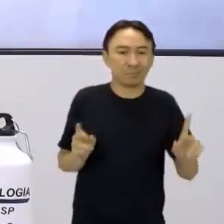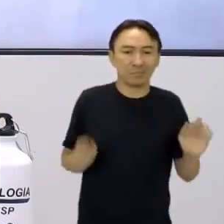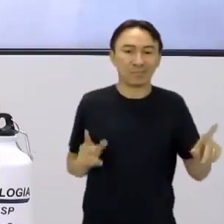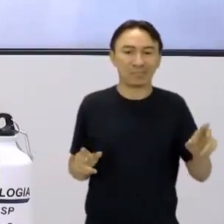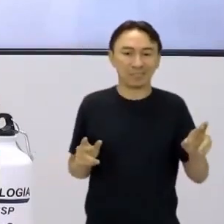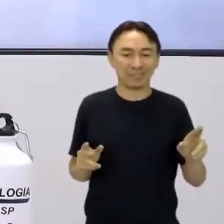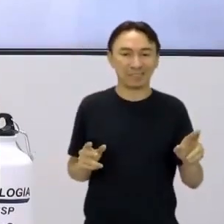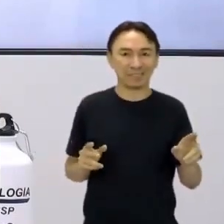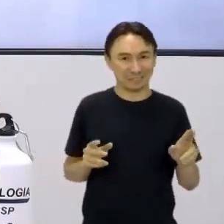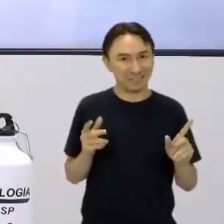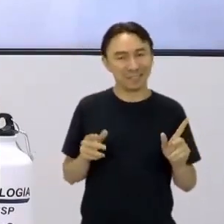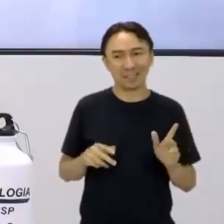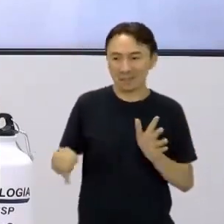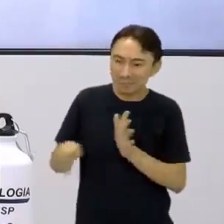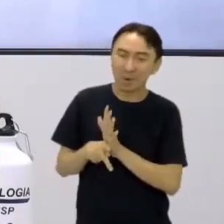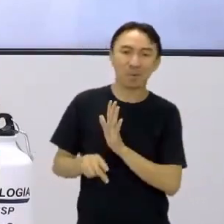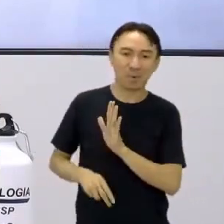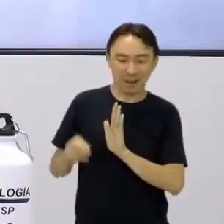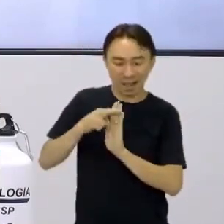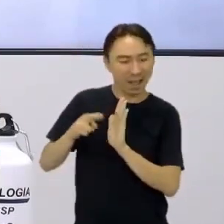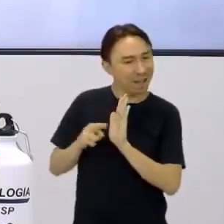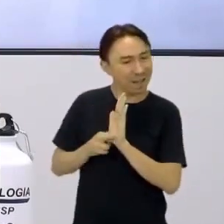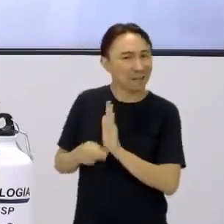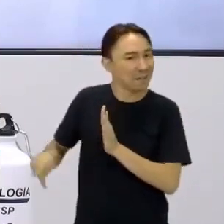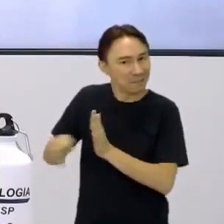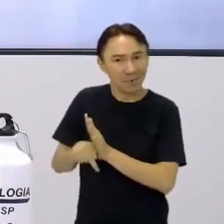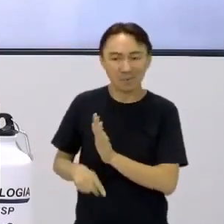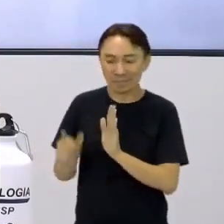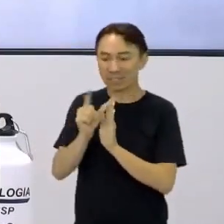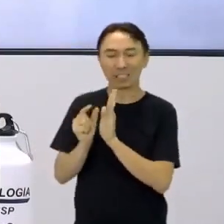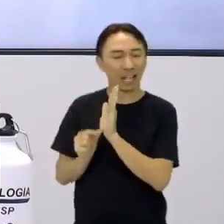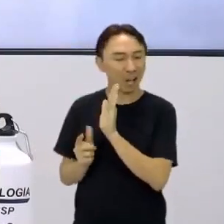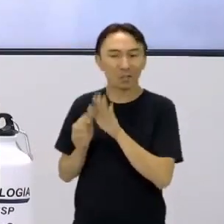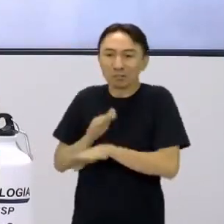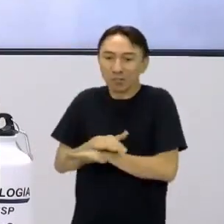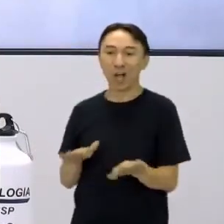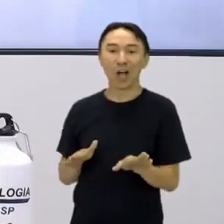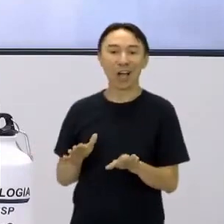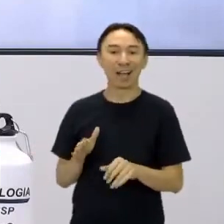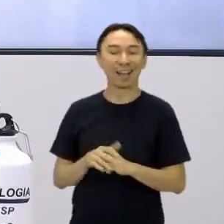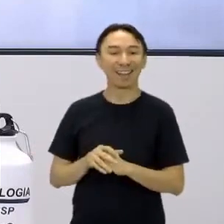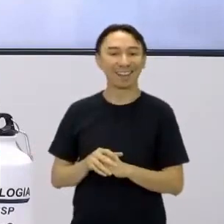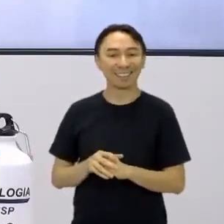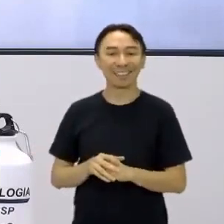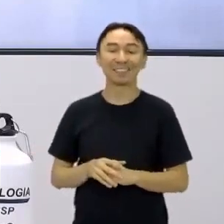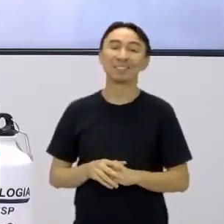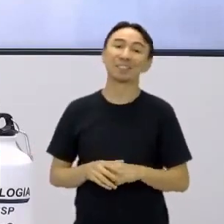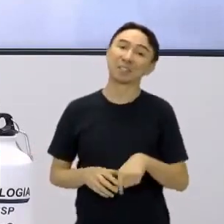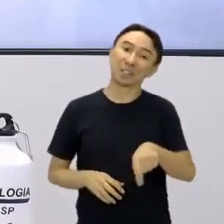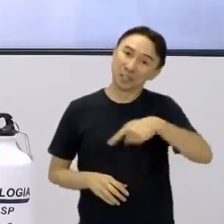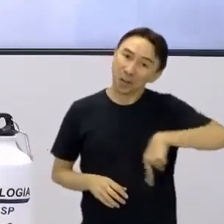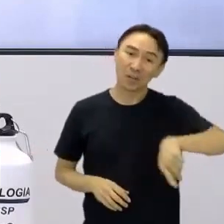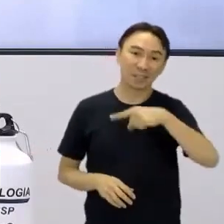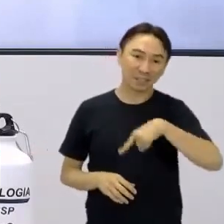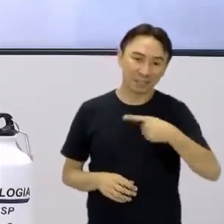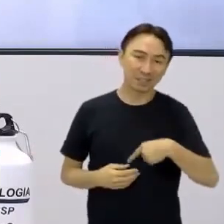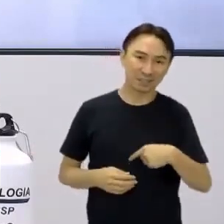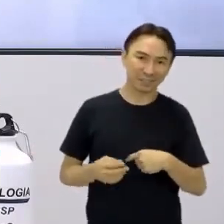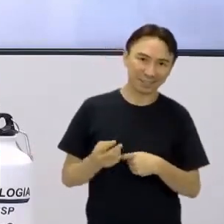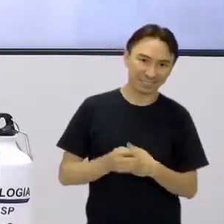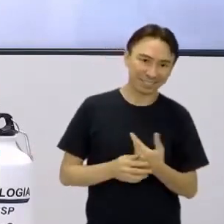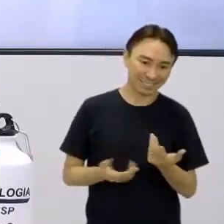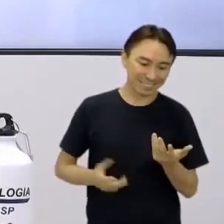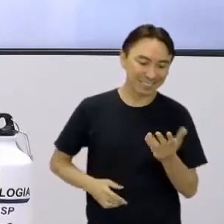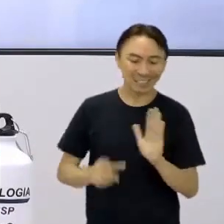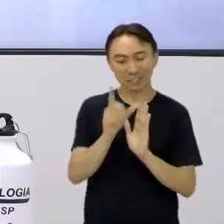do ambiente digital. E esse ambiente digital, todos nós fazemos parte dele, mas existe uma galerinha aí